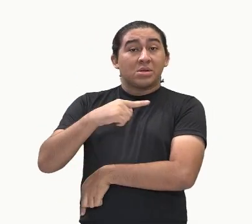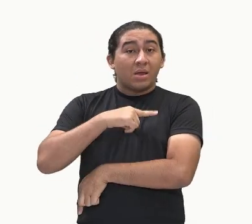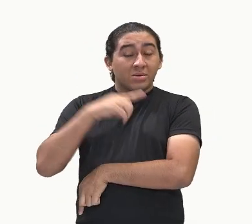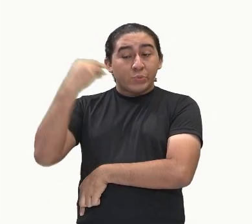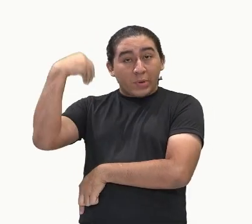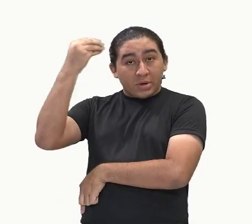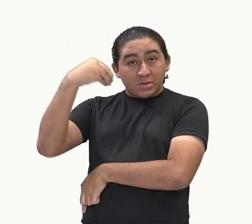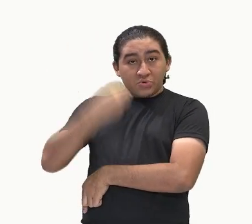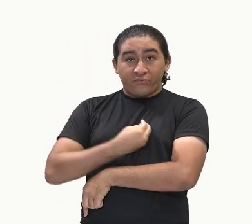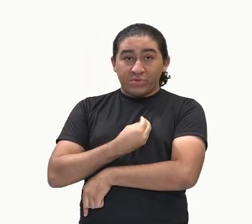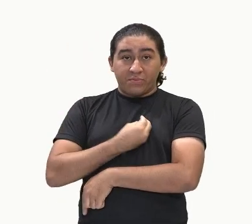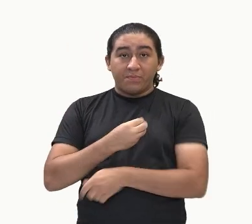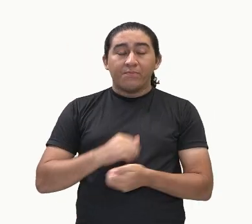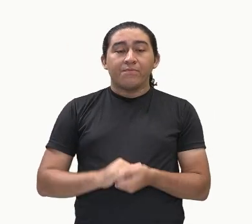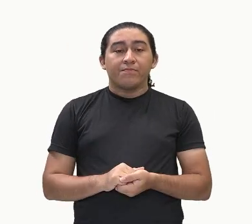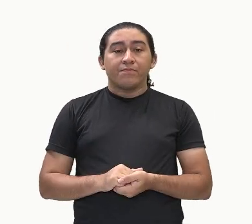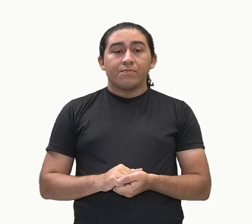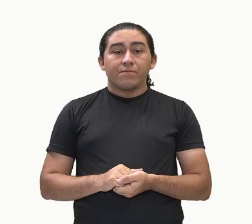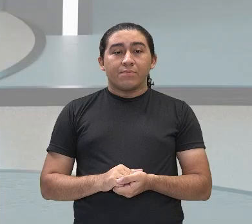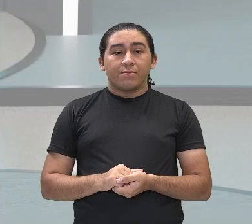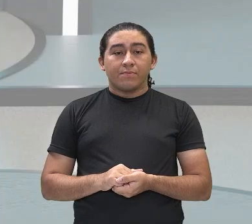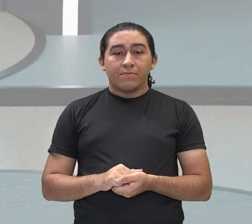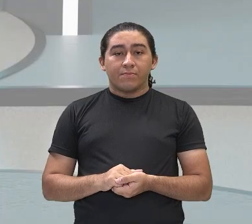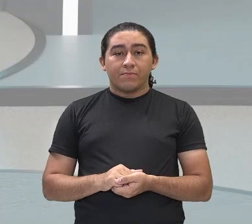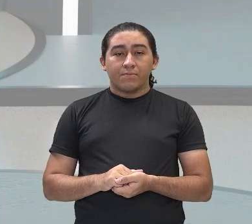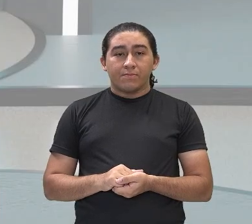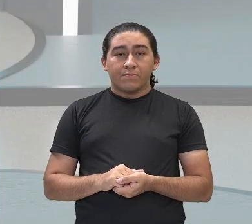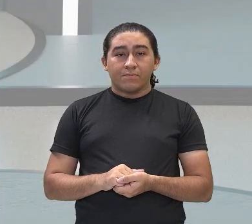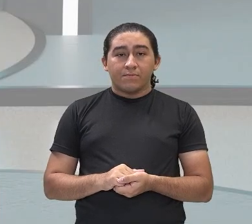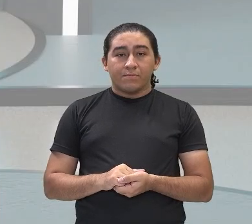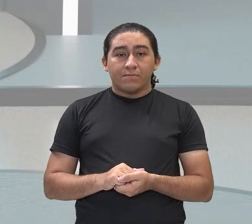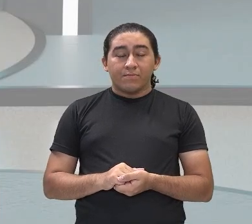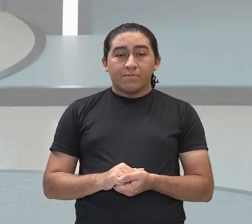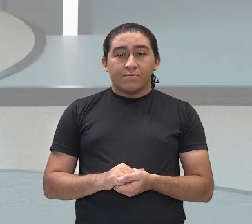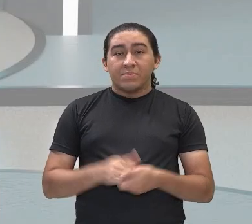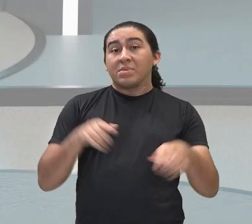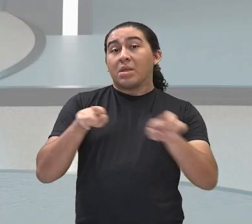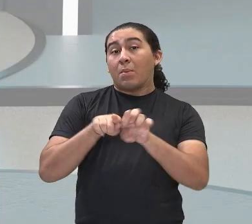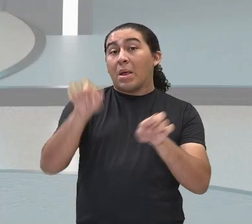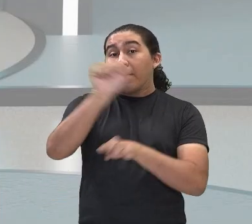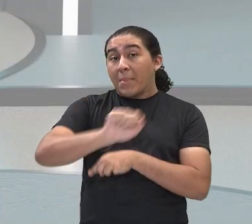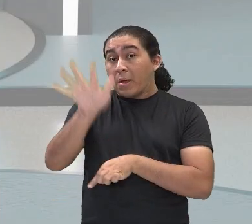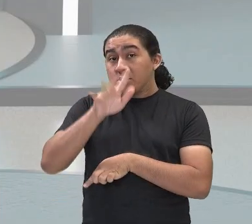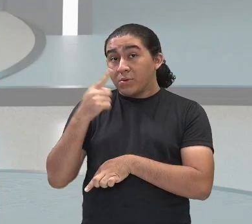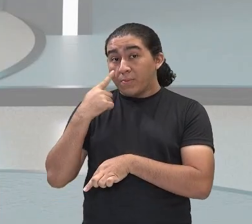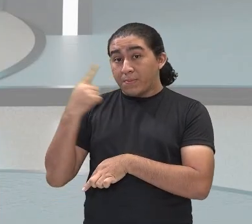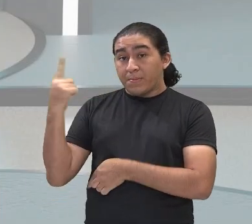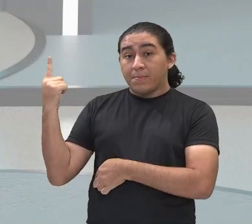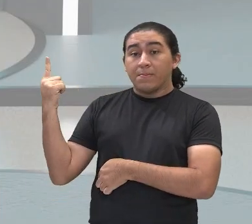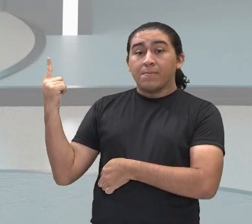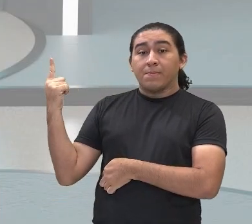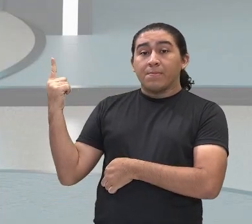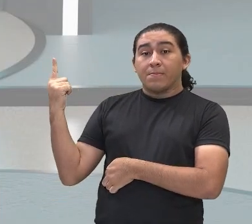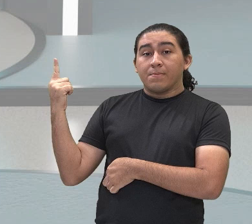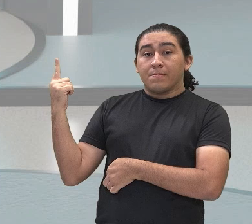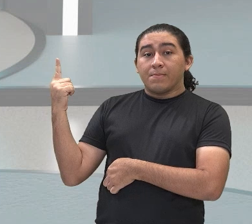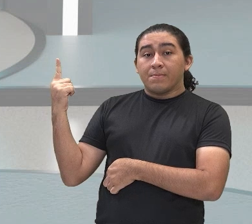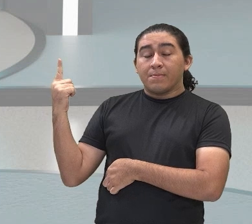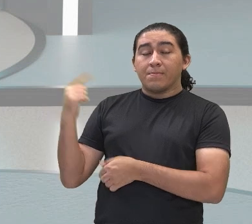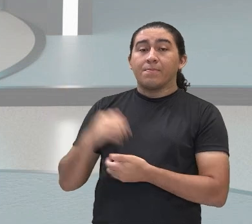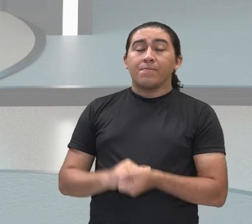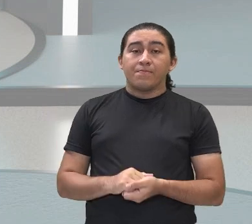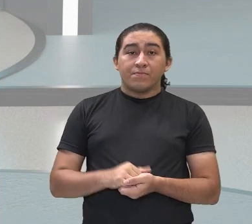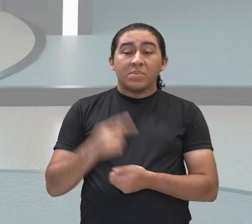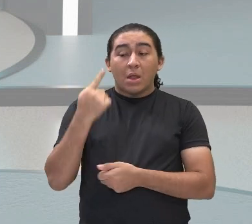corpo. Vejamos aqui. Temos também um rascunho, que agora